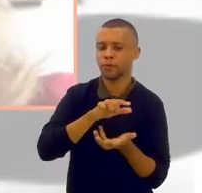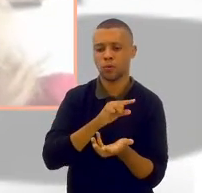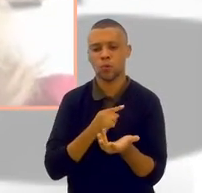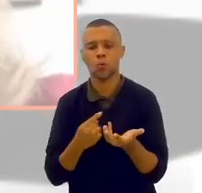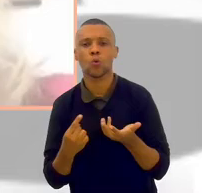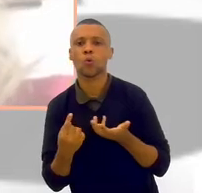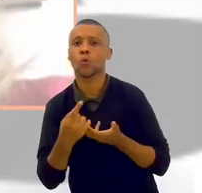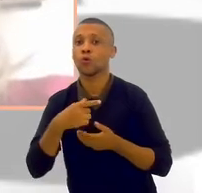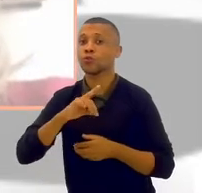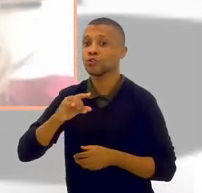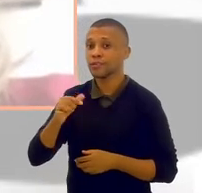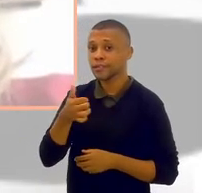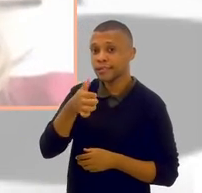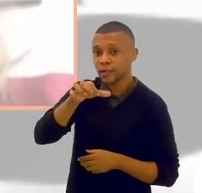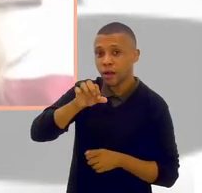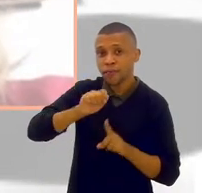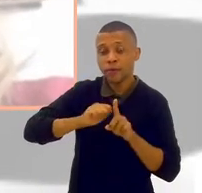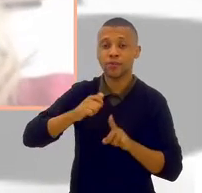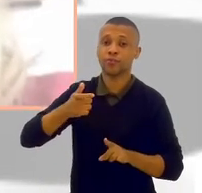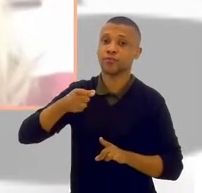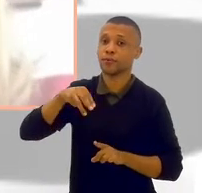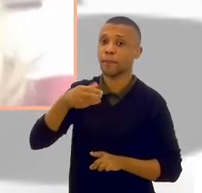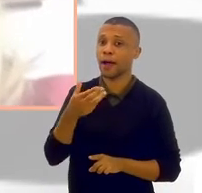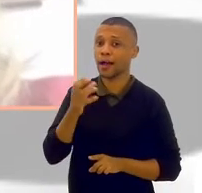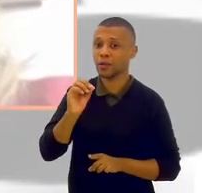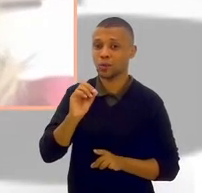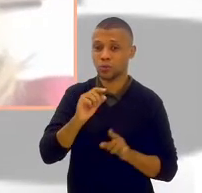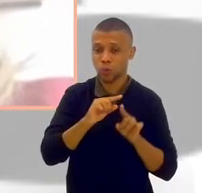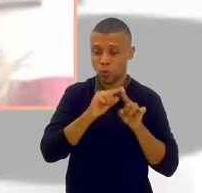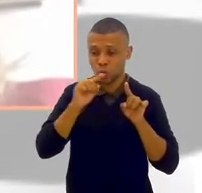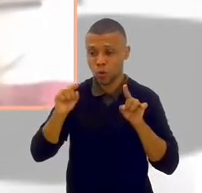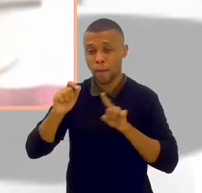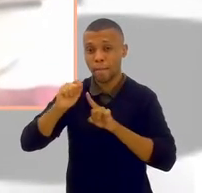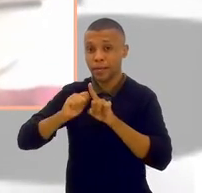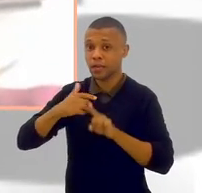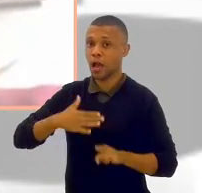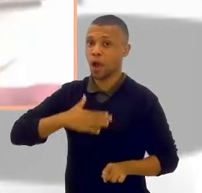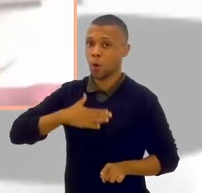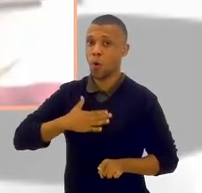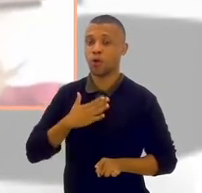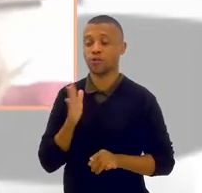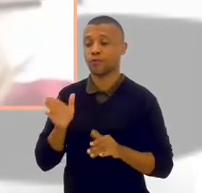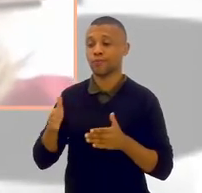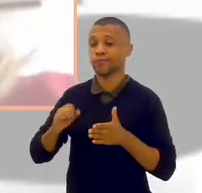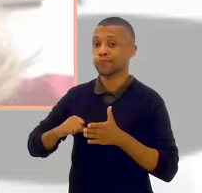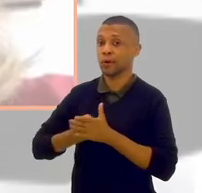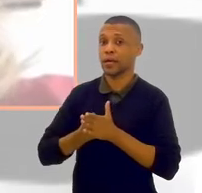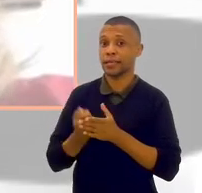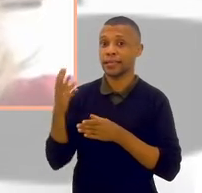de 19 de março até agosto, eu fiquei trancada no meu apartamento, eu moro sozinha.